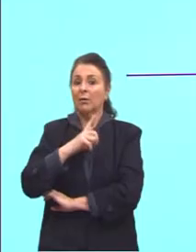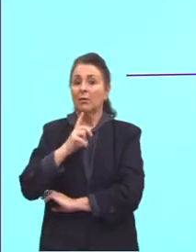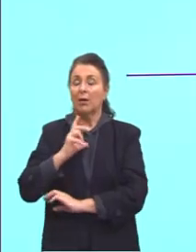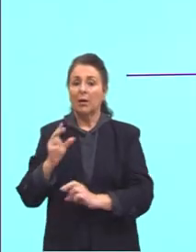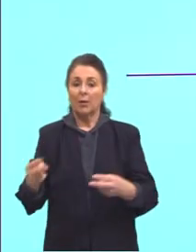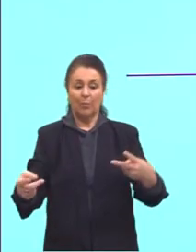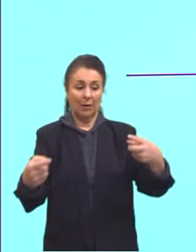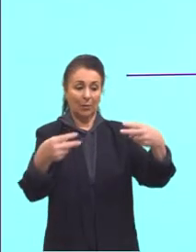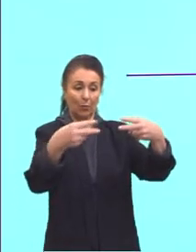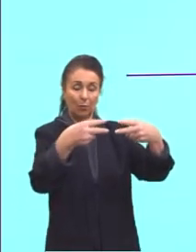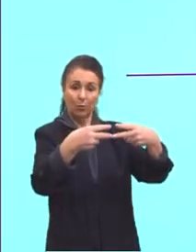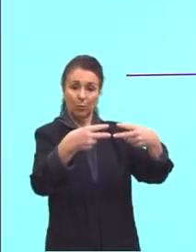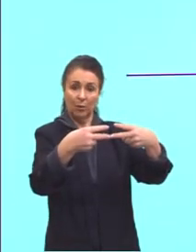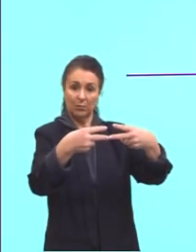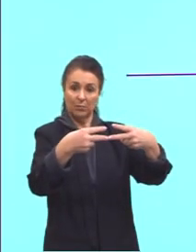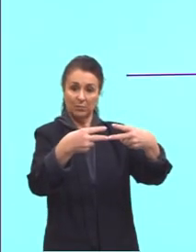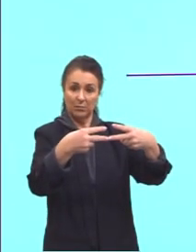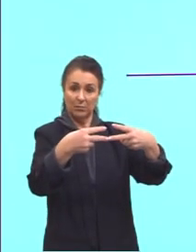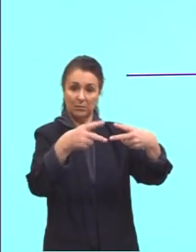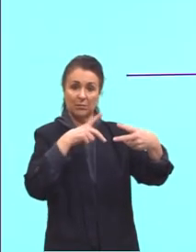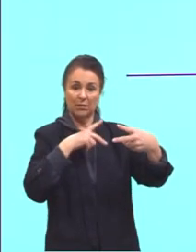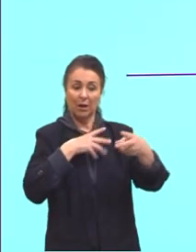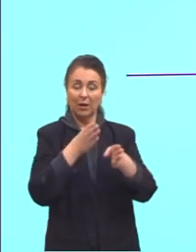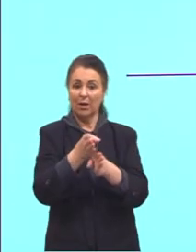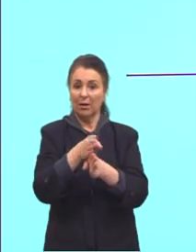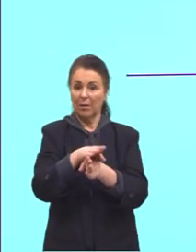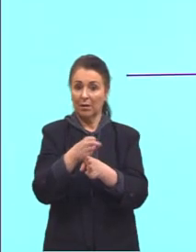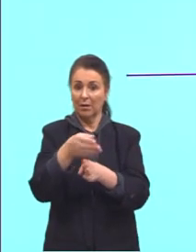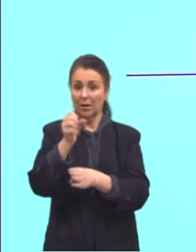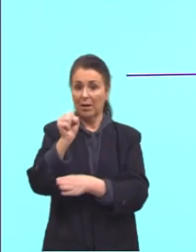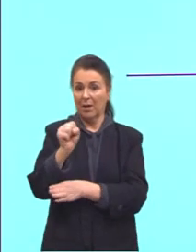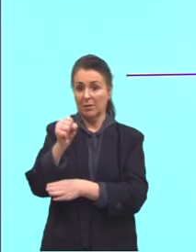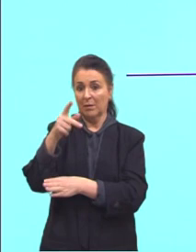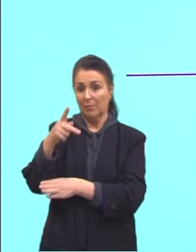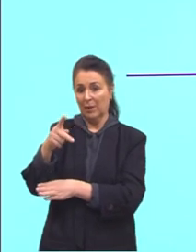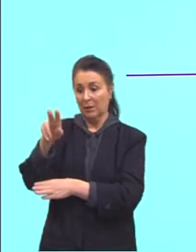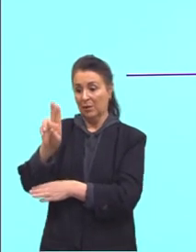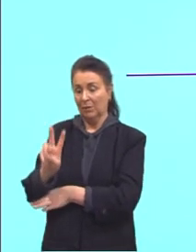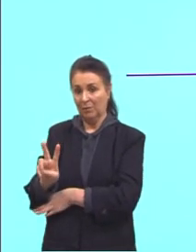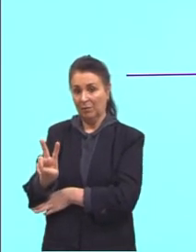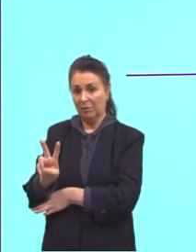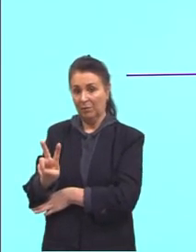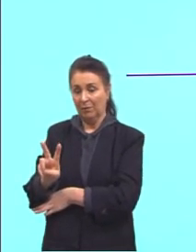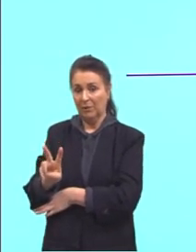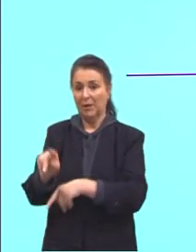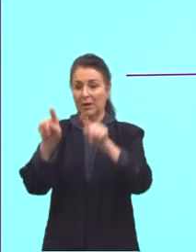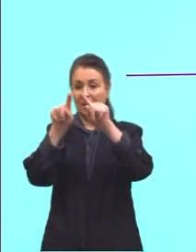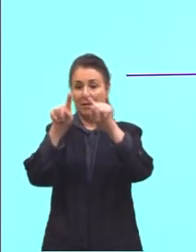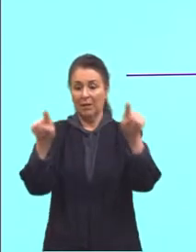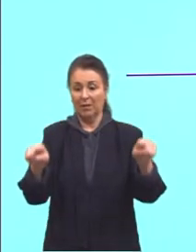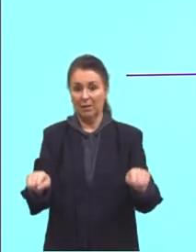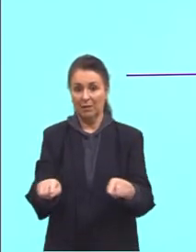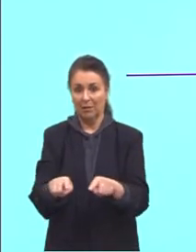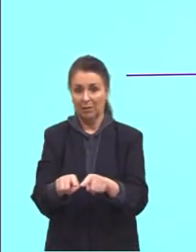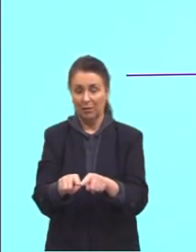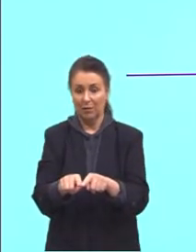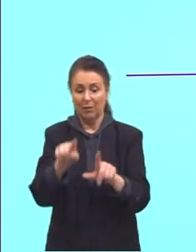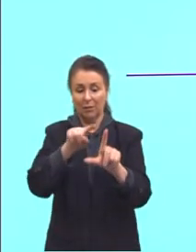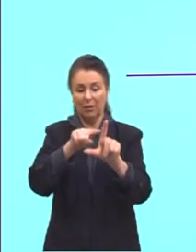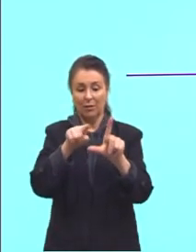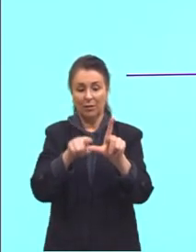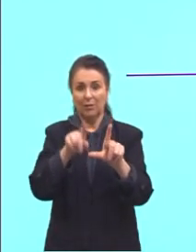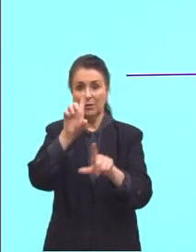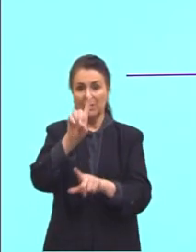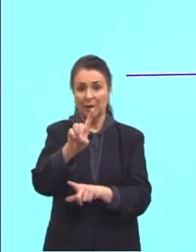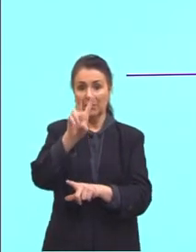uma ligação dupla eu tenho sempre a hibridação SP2 que a triangular formanda em um ângulo